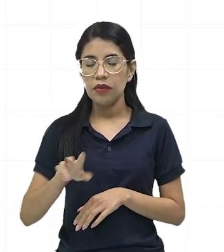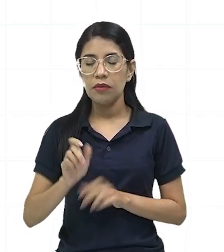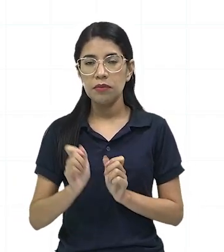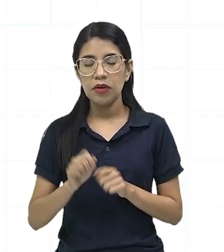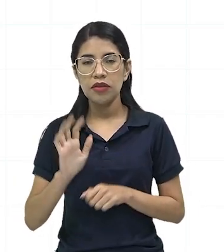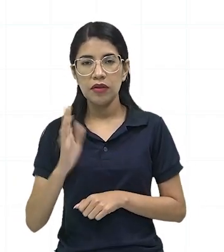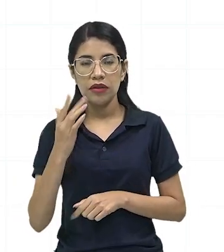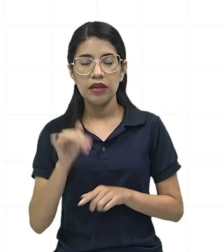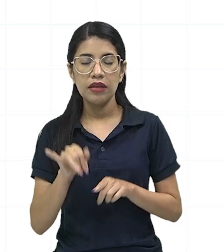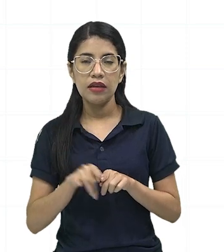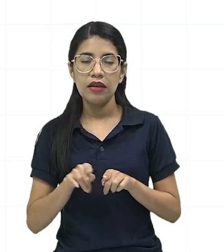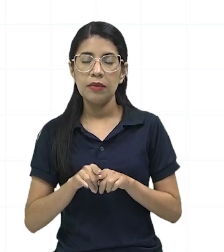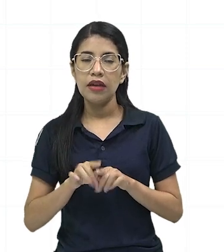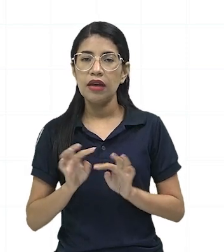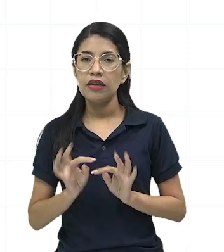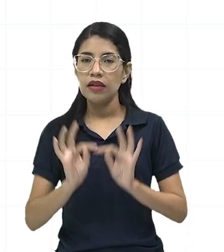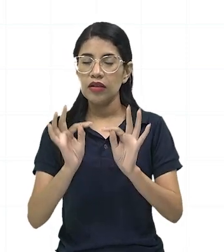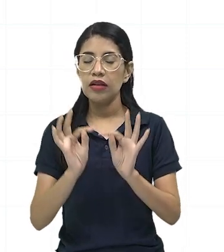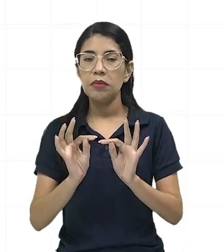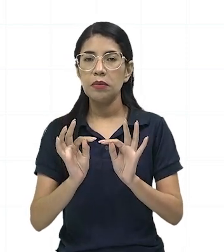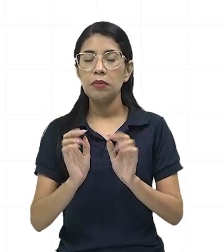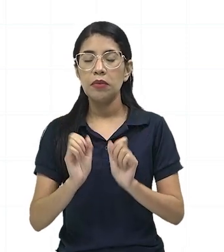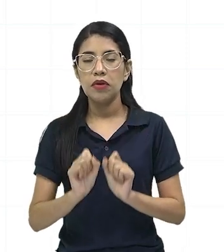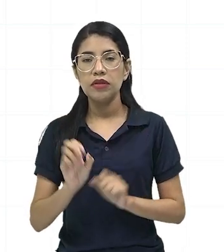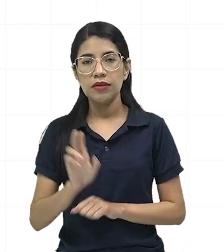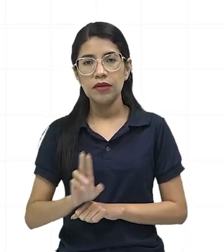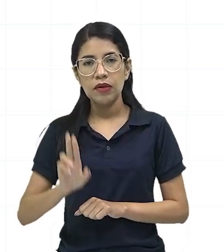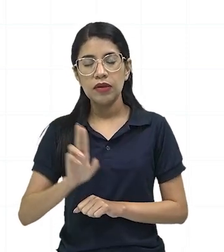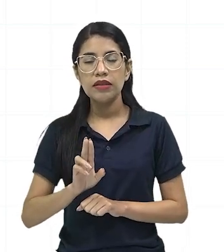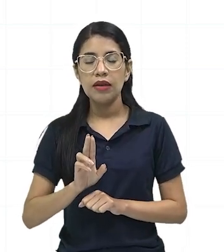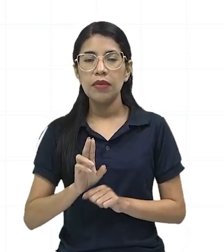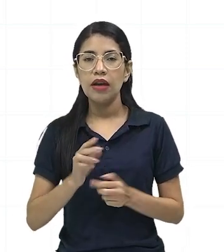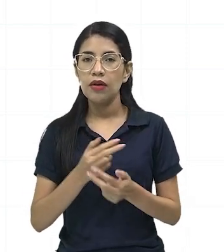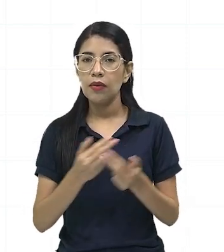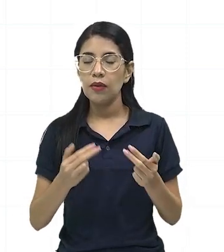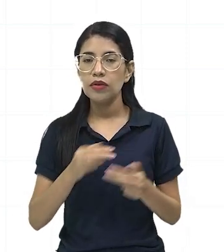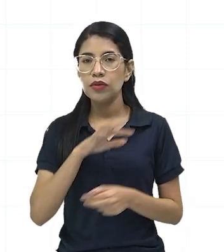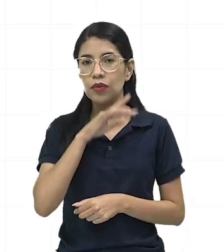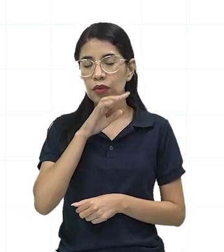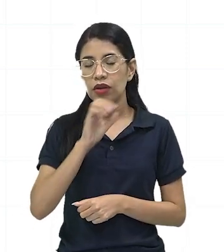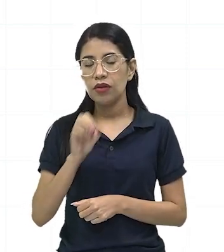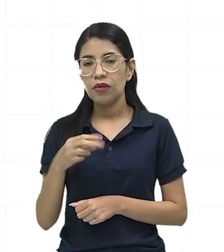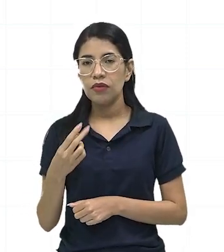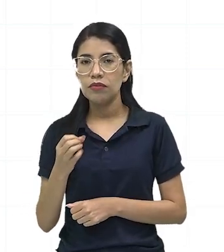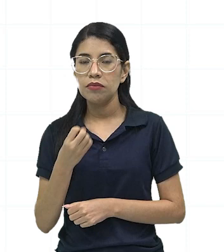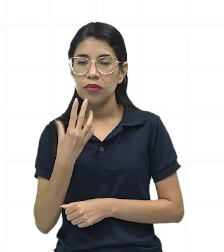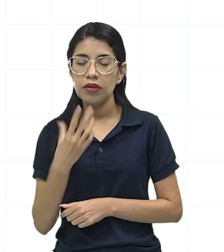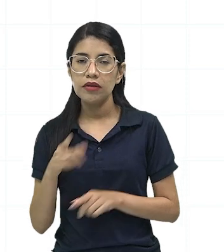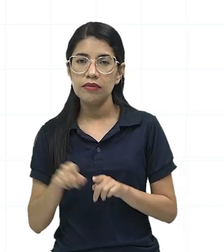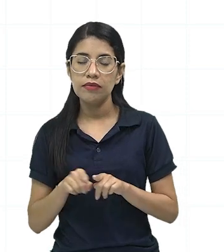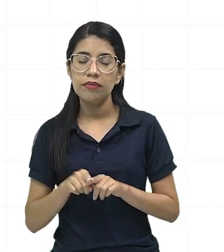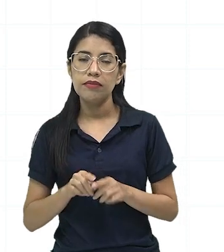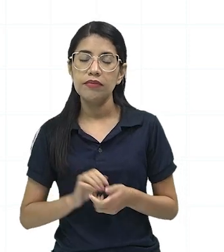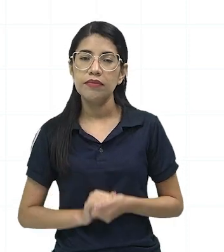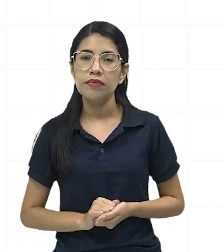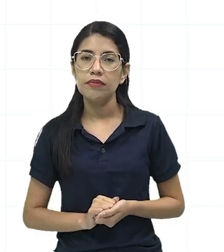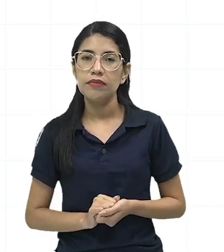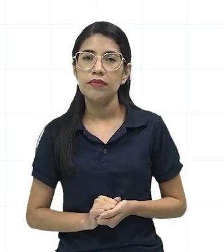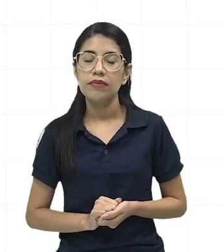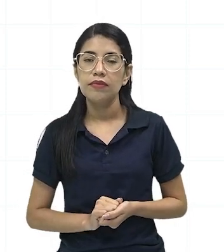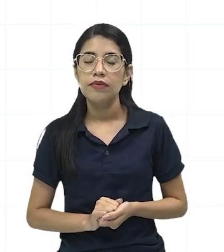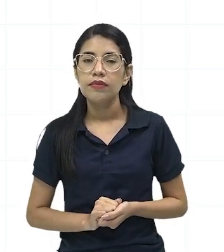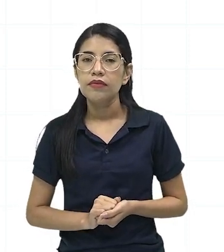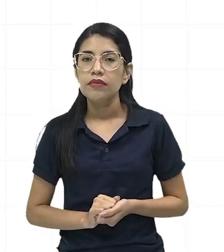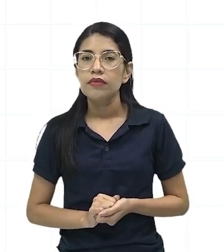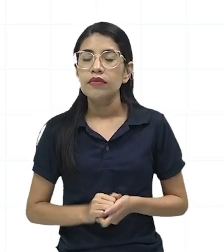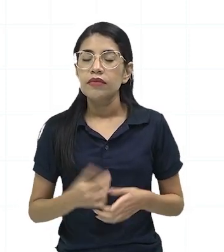acontecer de a tecnologia ter um jeito de ser usada de um jeito bom, um jeito ruim ao mesmo tempo. Como eu